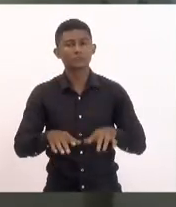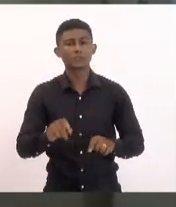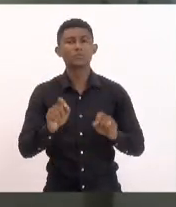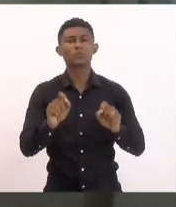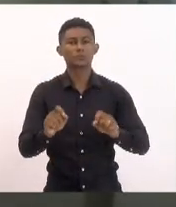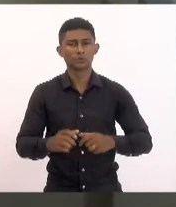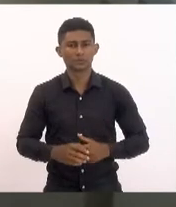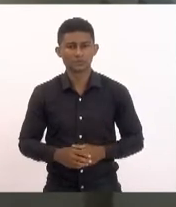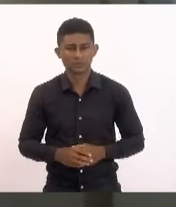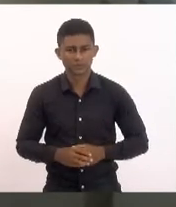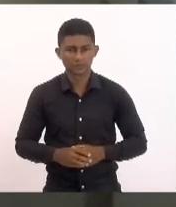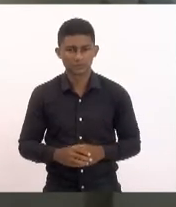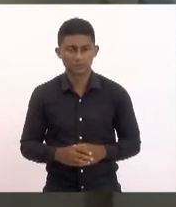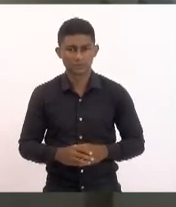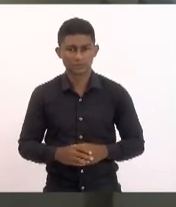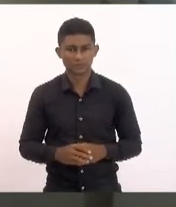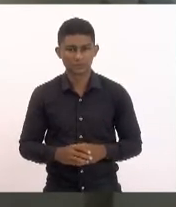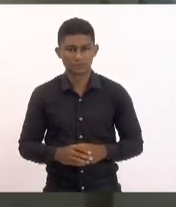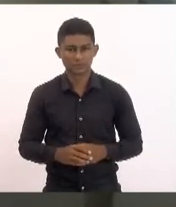né,